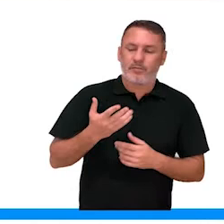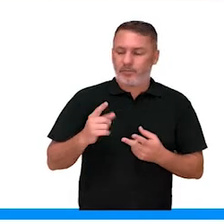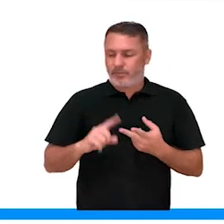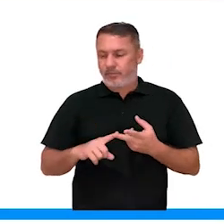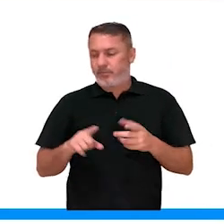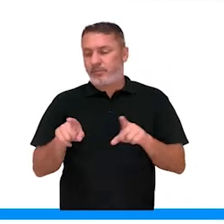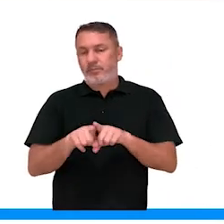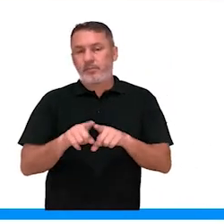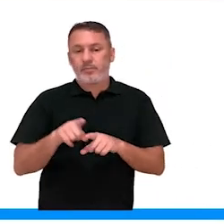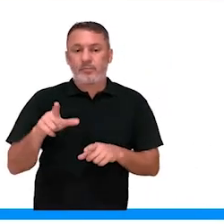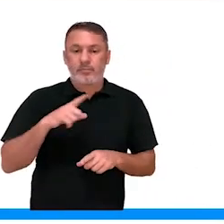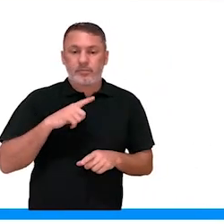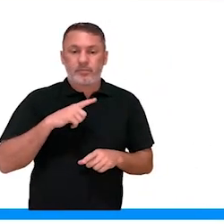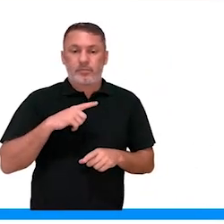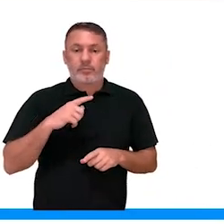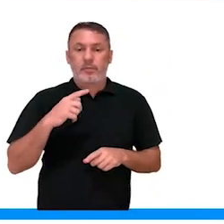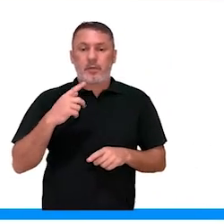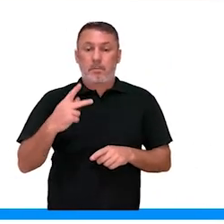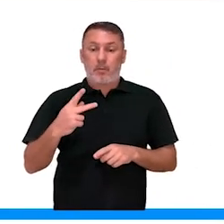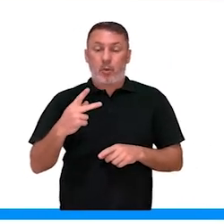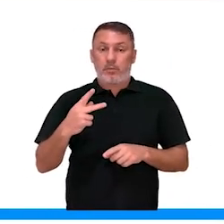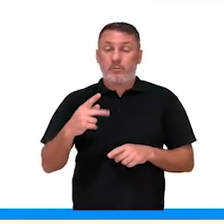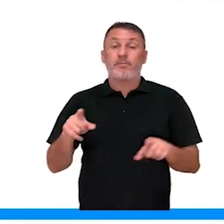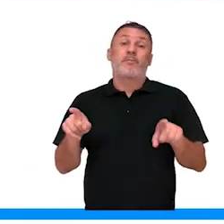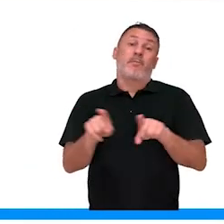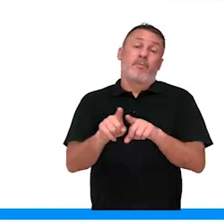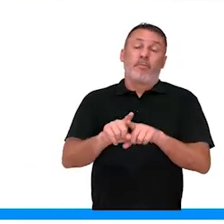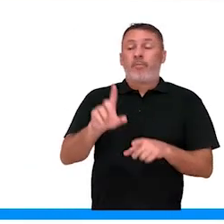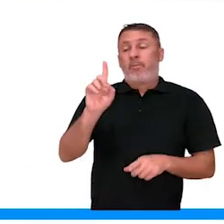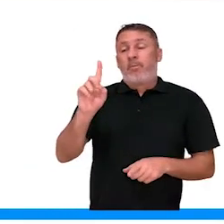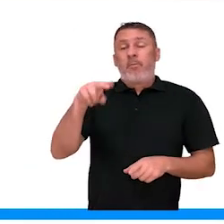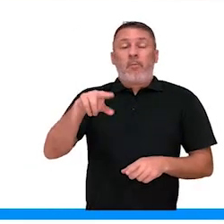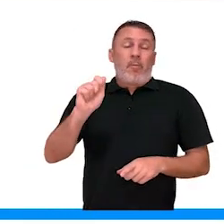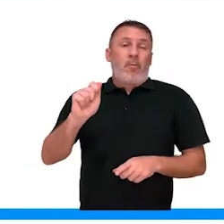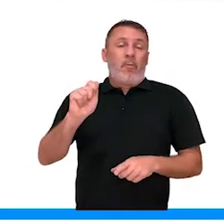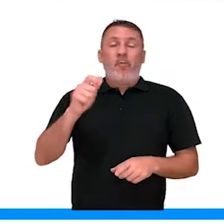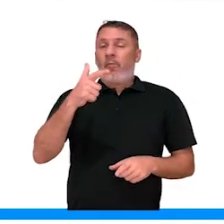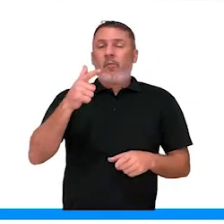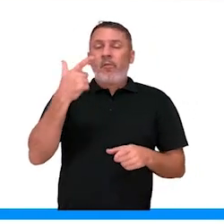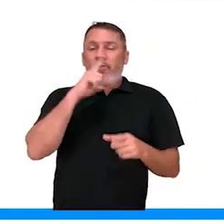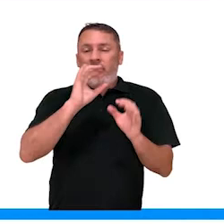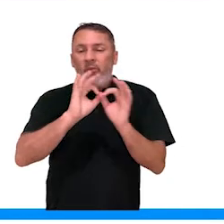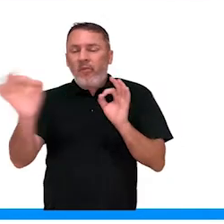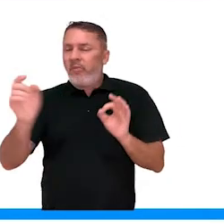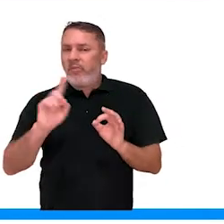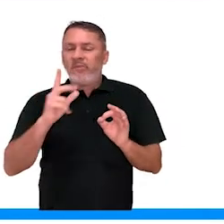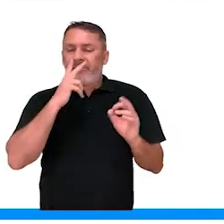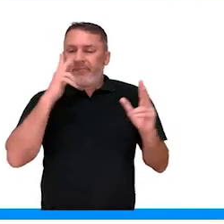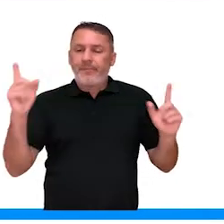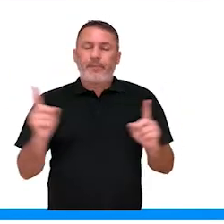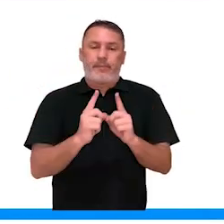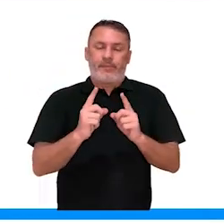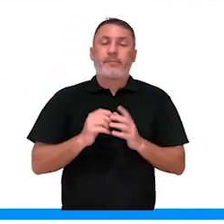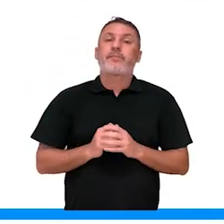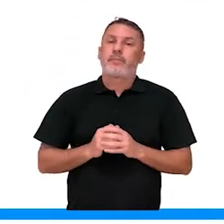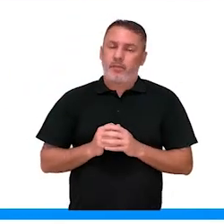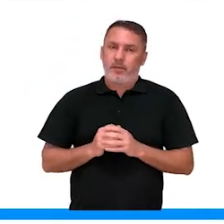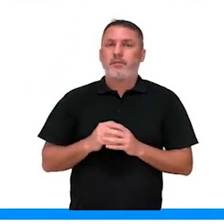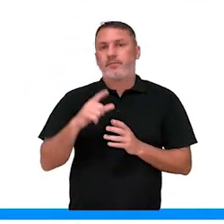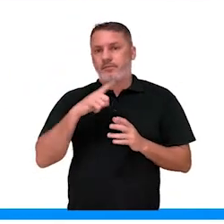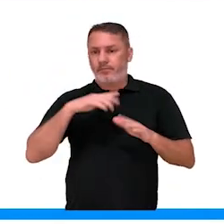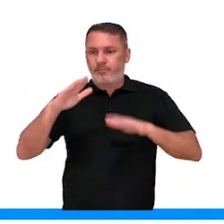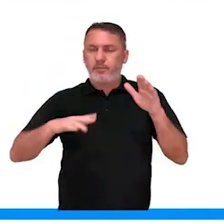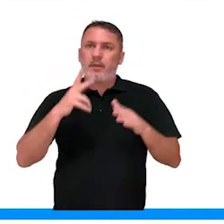Açúcares grandes proteínas, que também têm uma dificuldade em se solubilizar, e o próprio DNA.